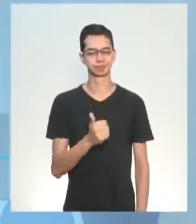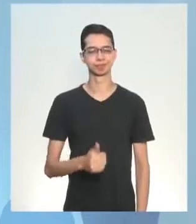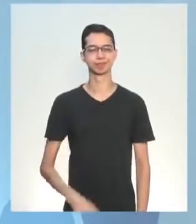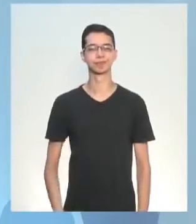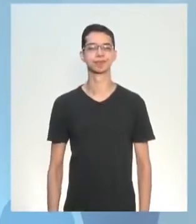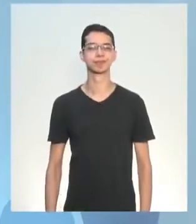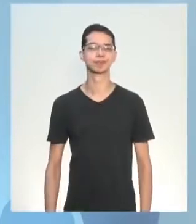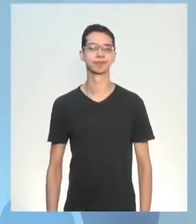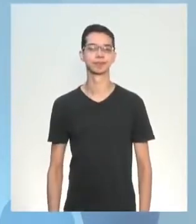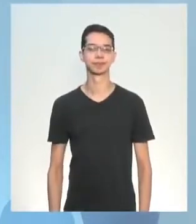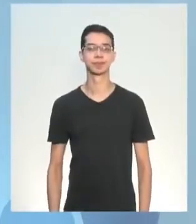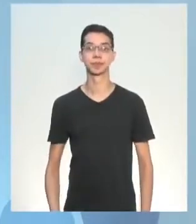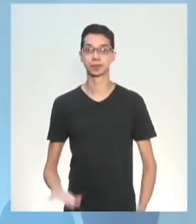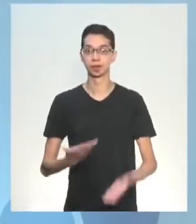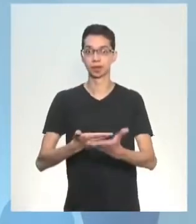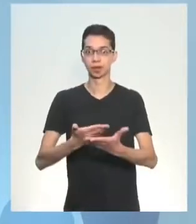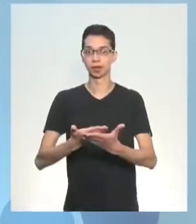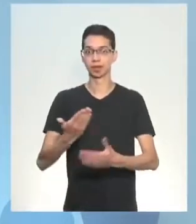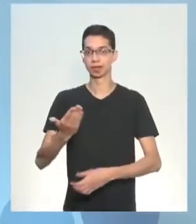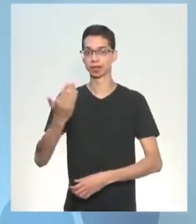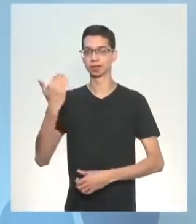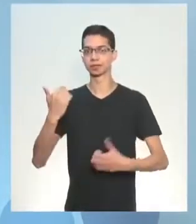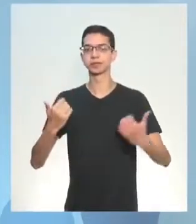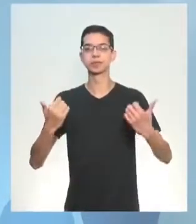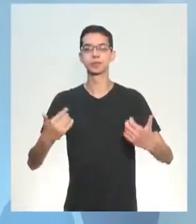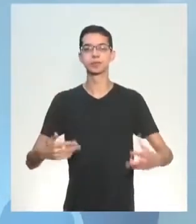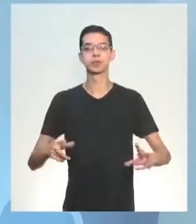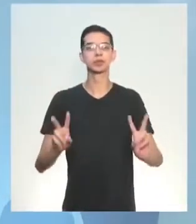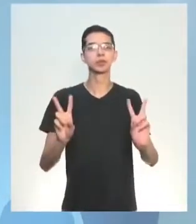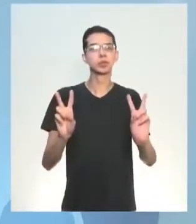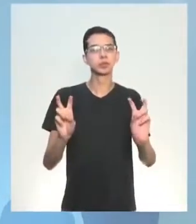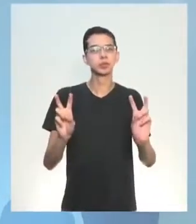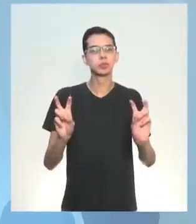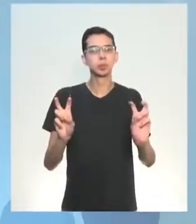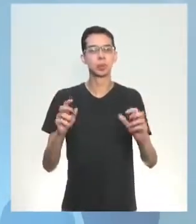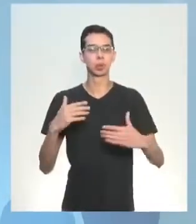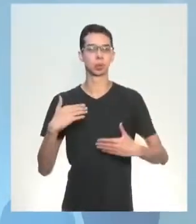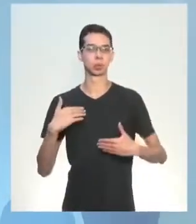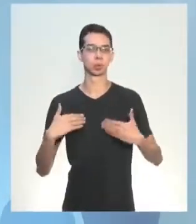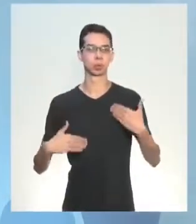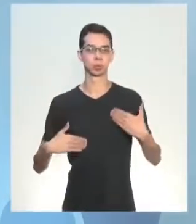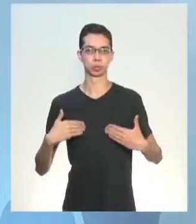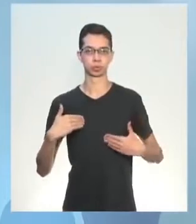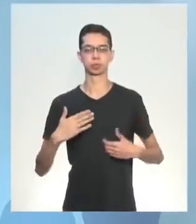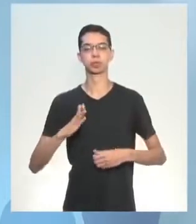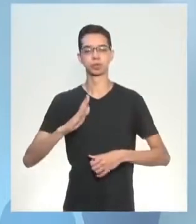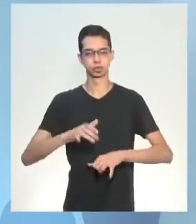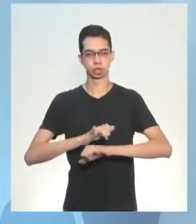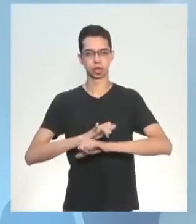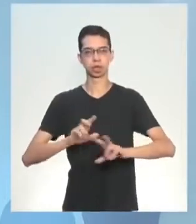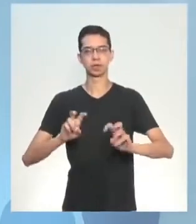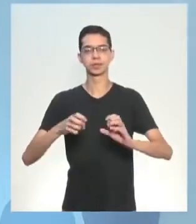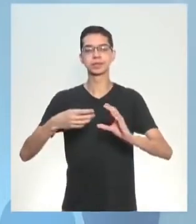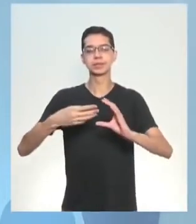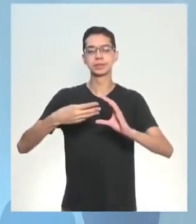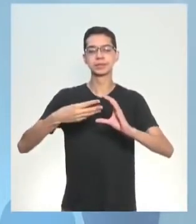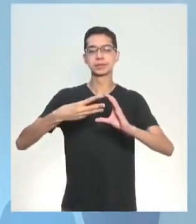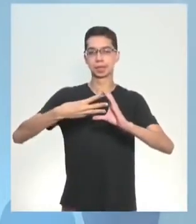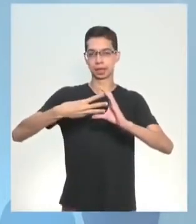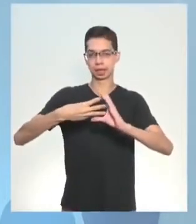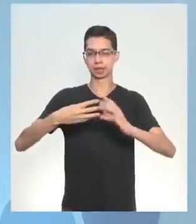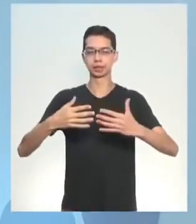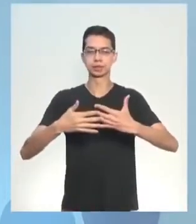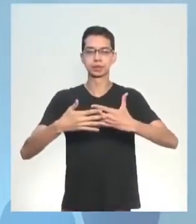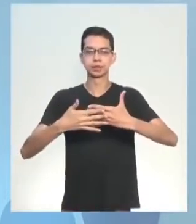até a aula anterior a gente estava falando sobre os sistemas do corpo, a gente discutiu um pouquinho sobre célula, tecido. Hoje a gente vai mudar um